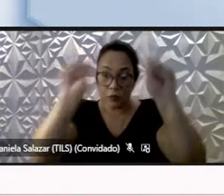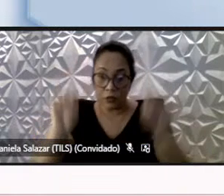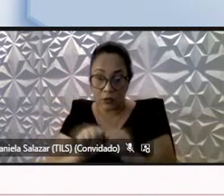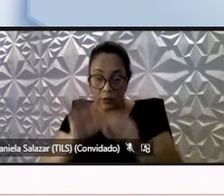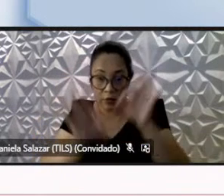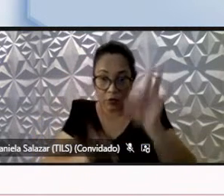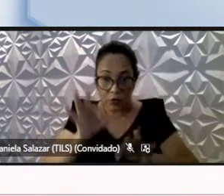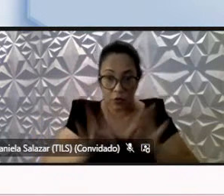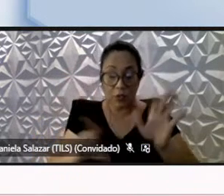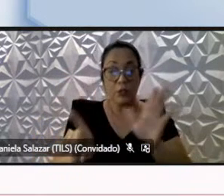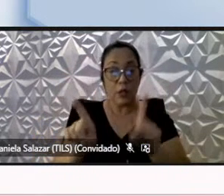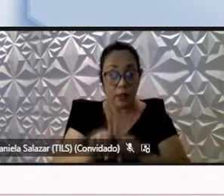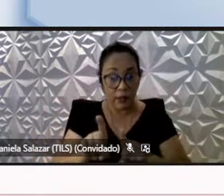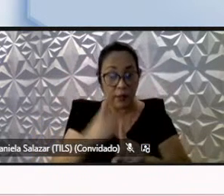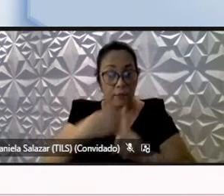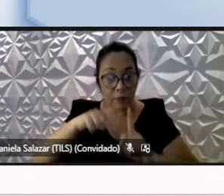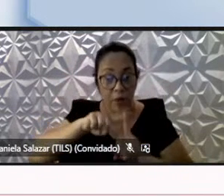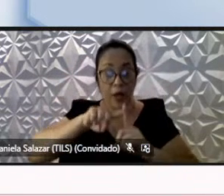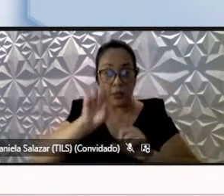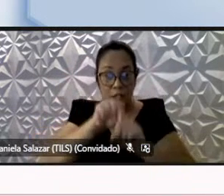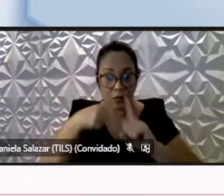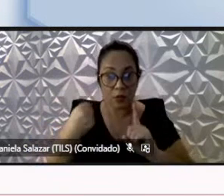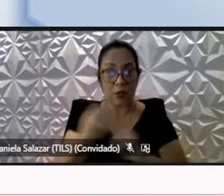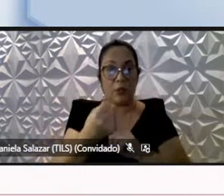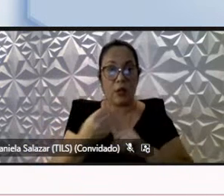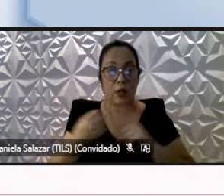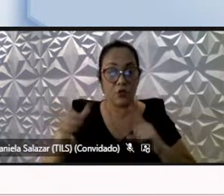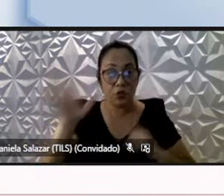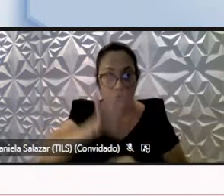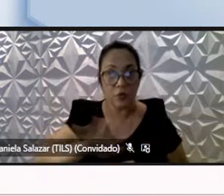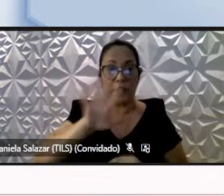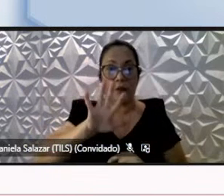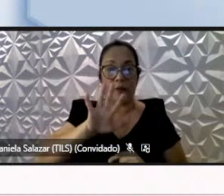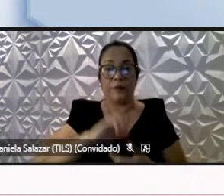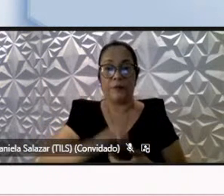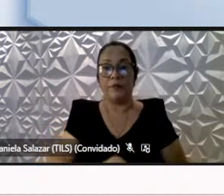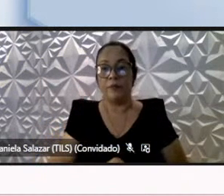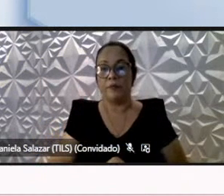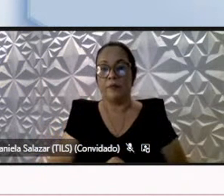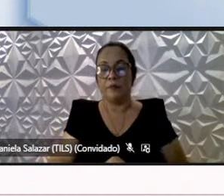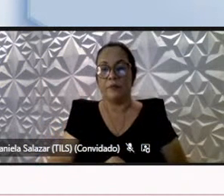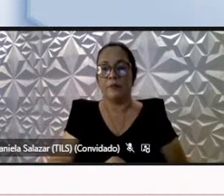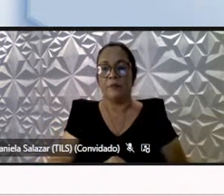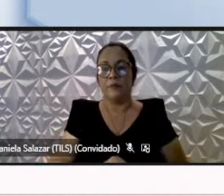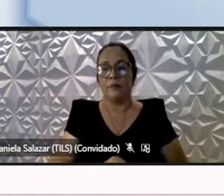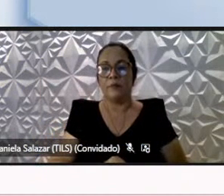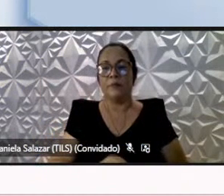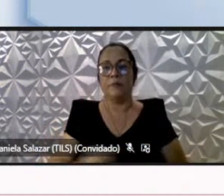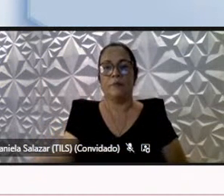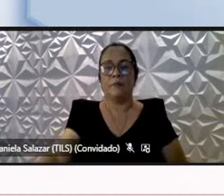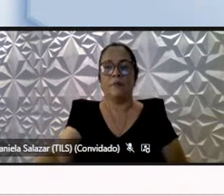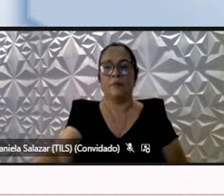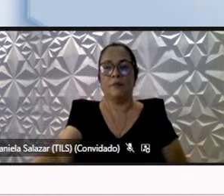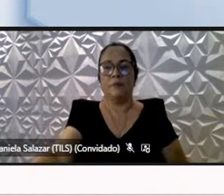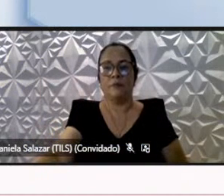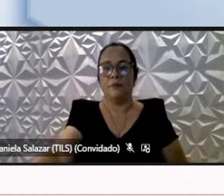todo. So I would recommend any country or any organization should